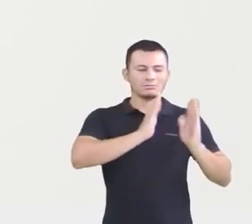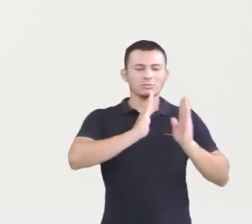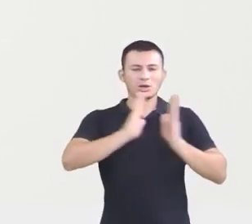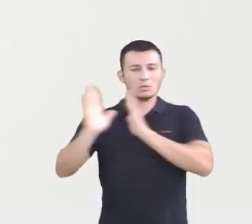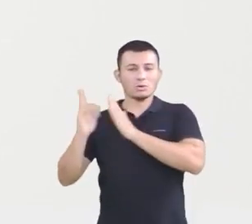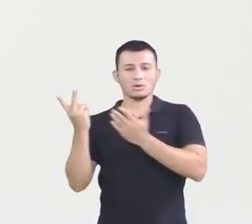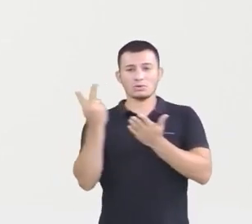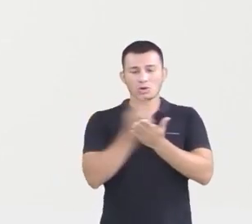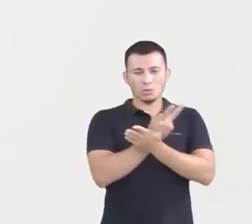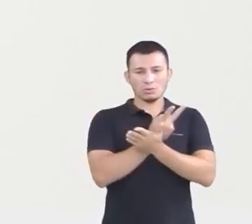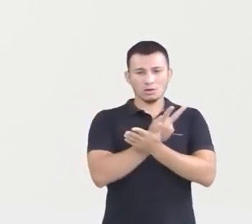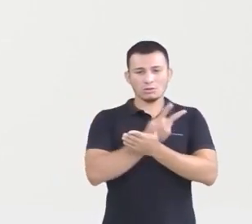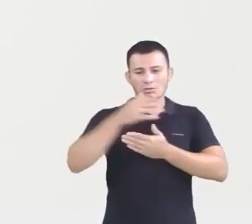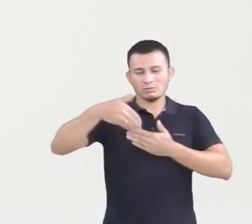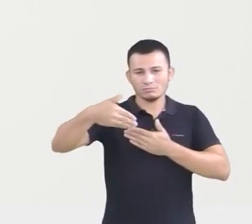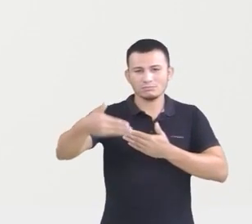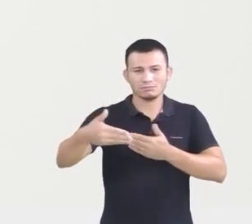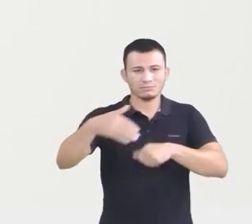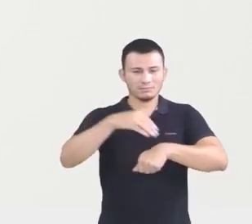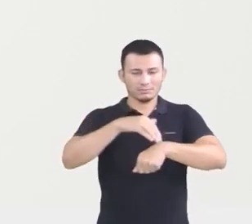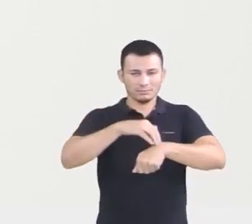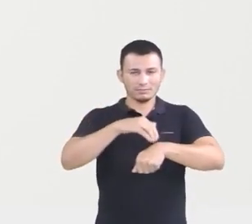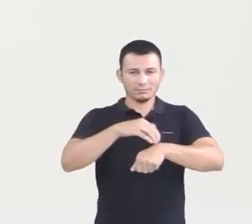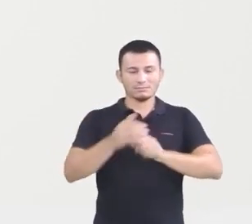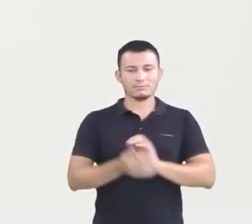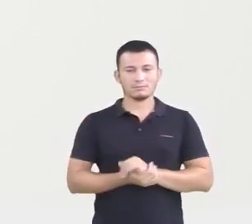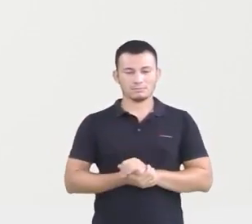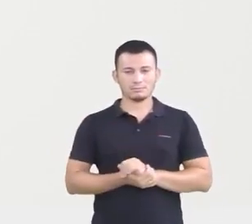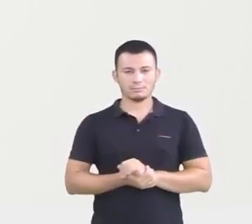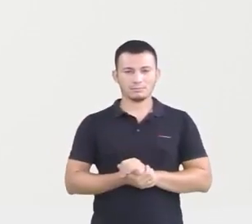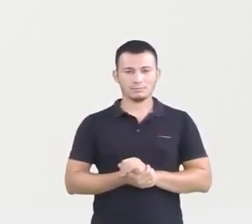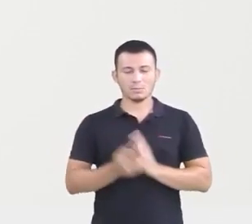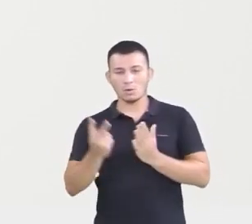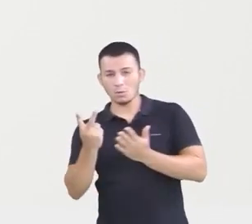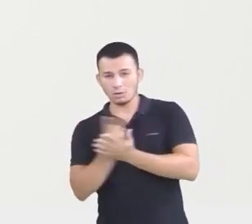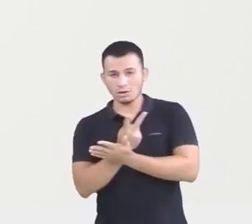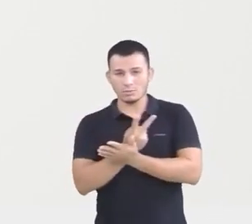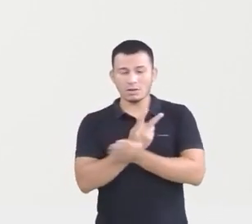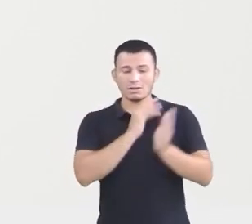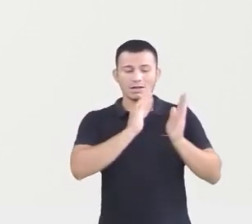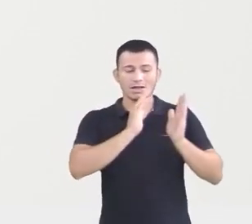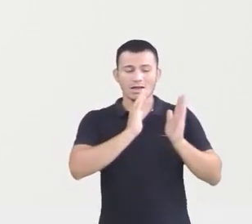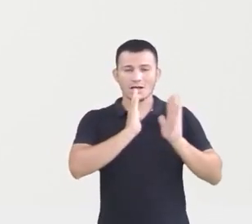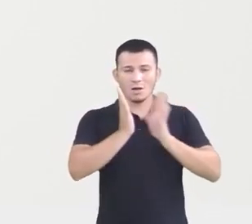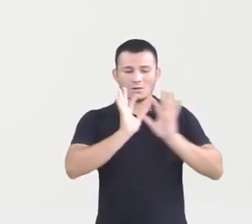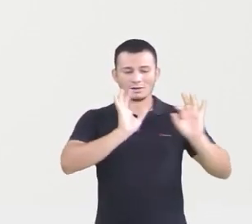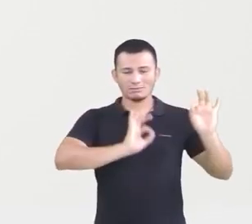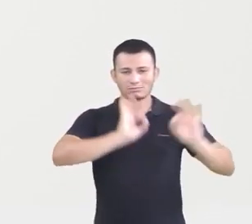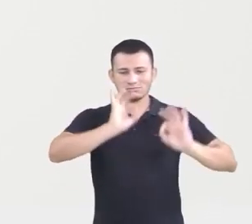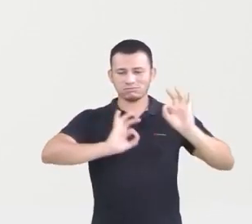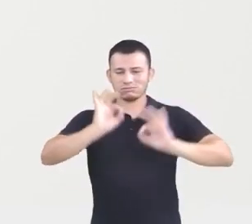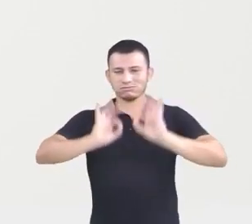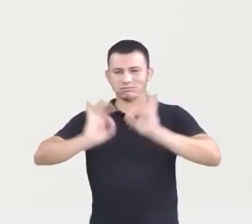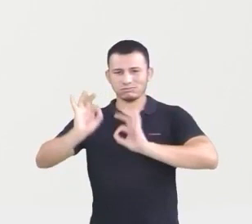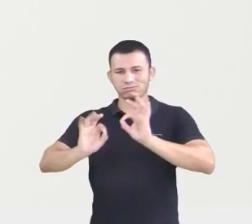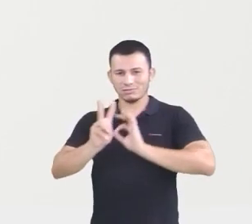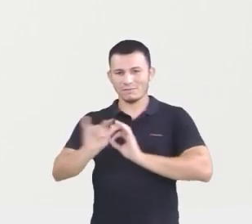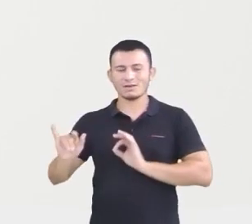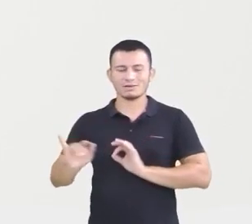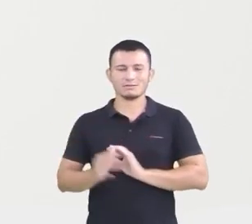ações durante um determinado tempo, concatenando os fatos na ordem em que eles